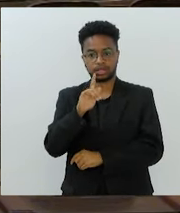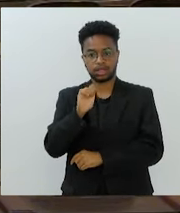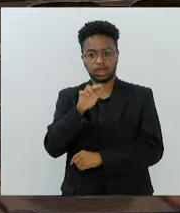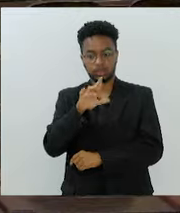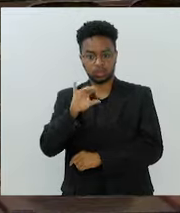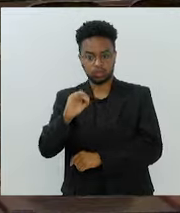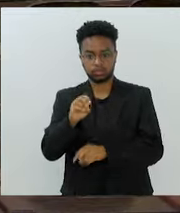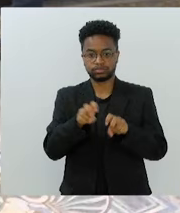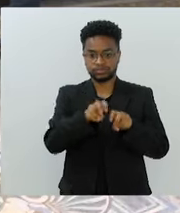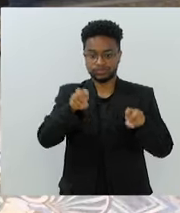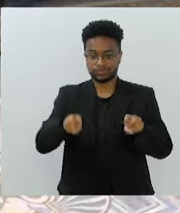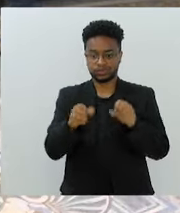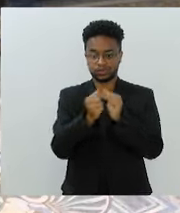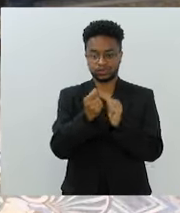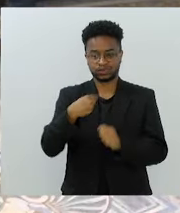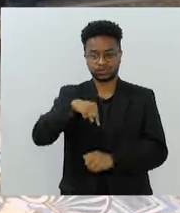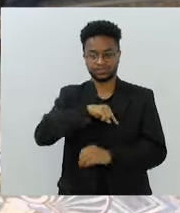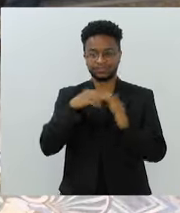honra conosco.